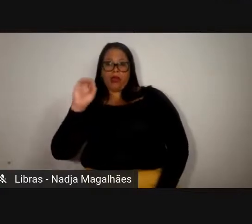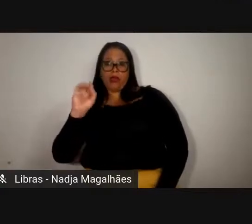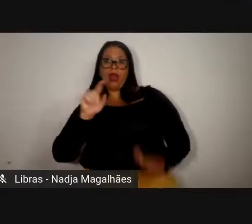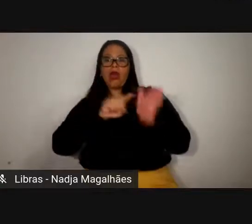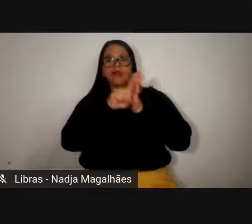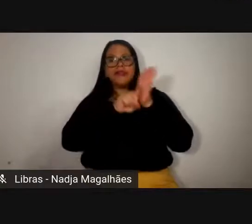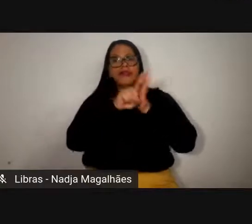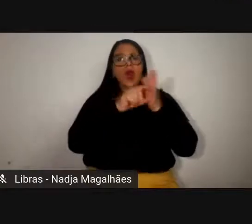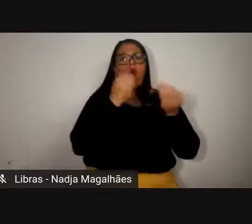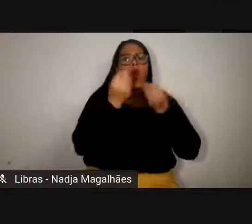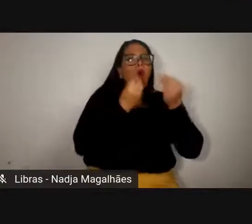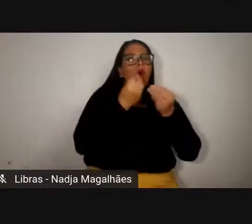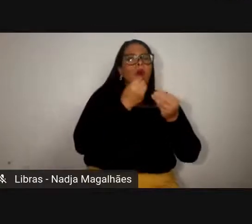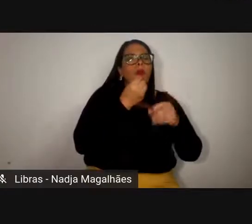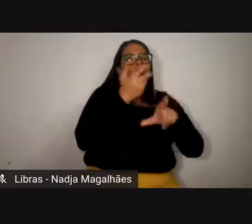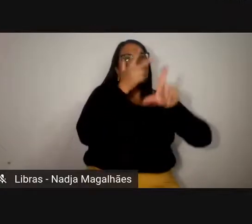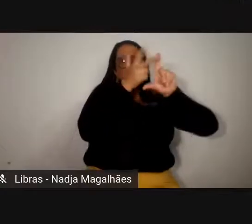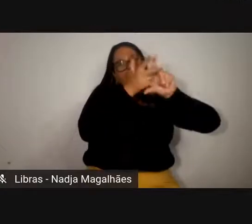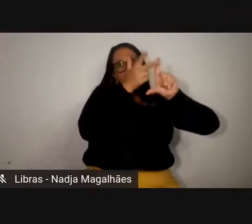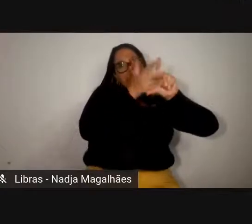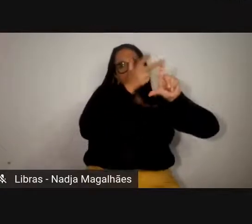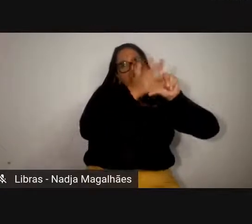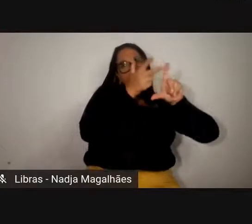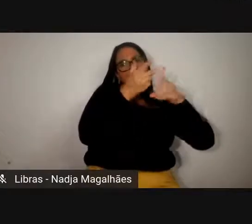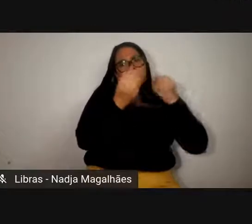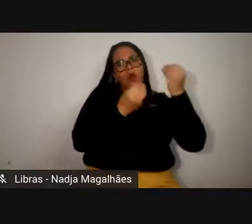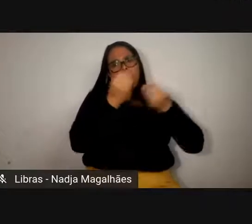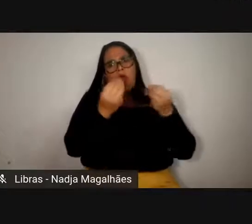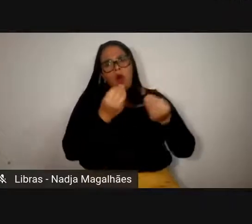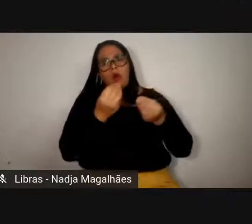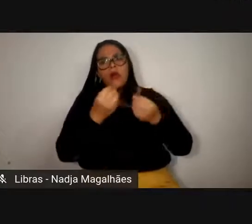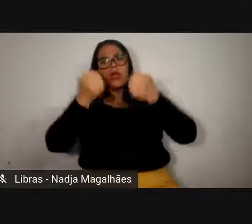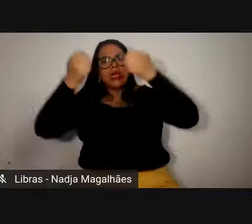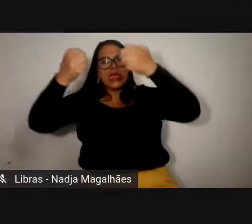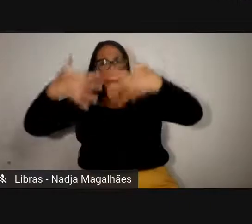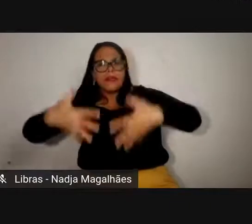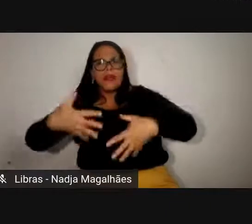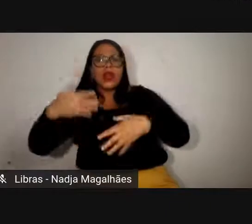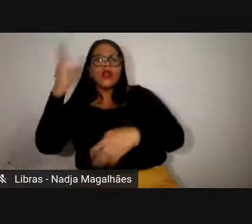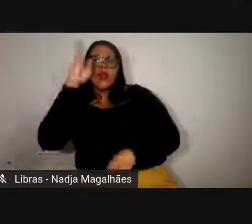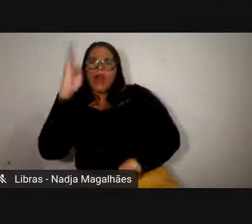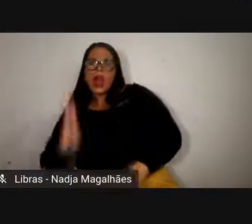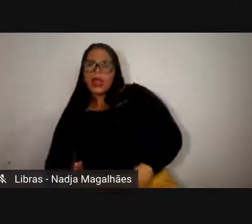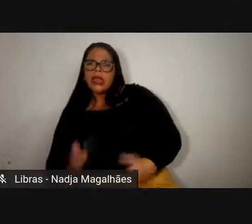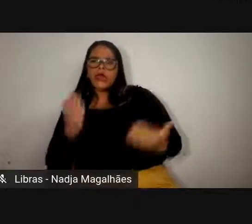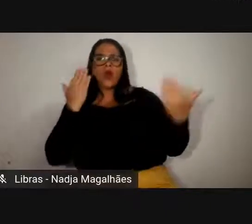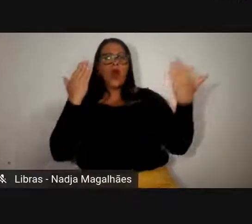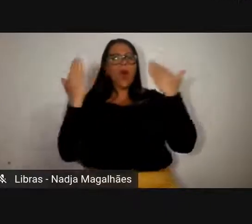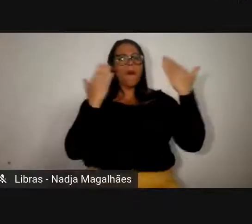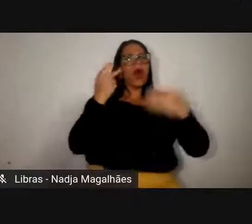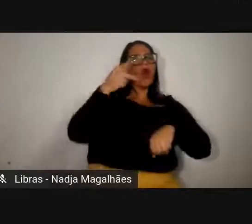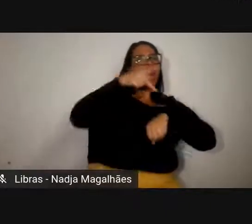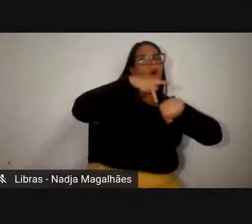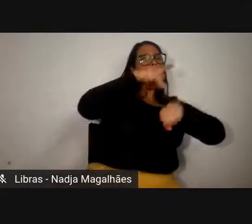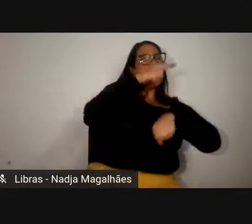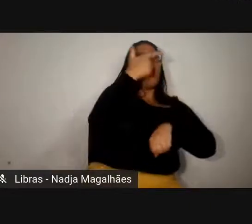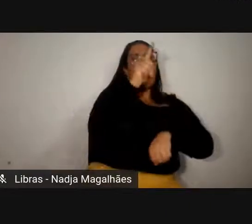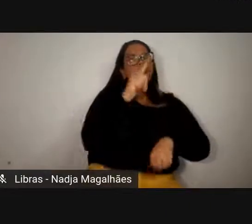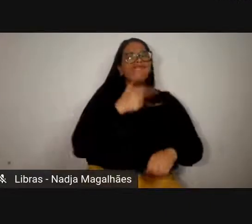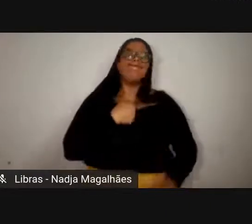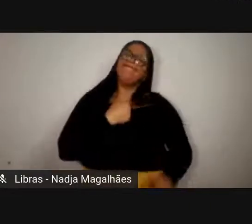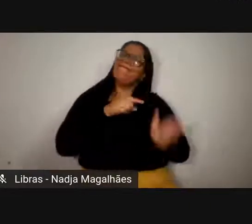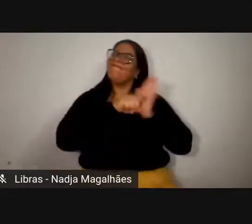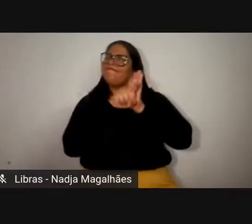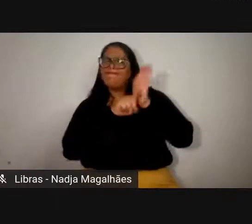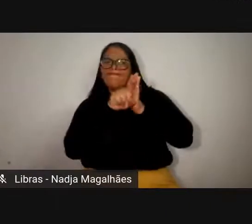plenário, mas não tinha nada comparando as transmissões, nem a do Brasil com outros países, com nenhum outro país. Aí eu falei, não, eu quero fazer